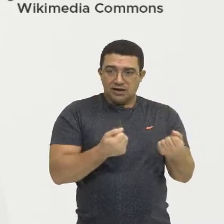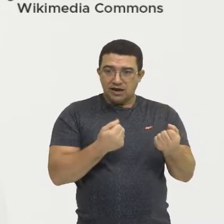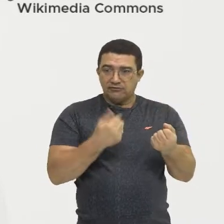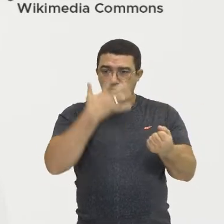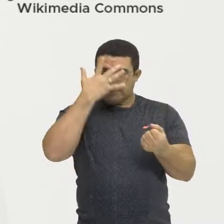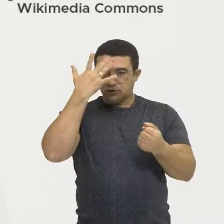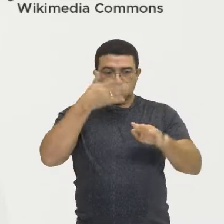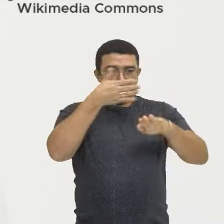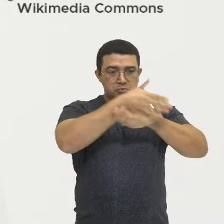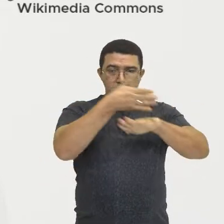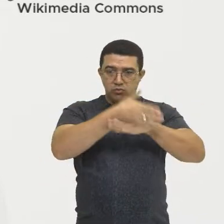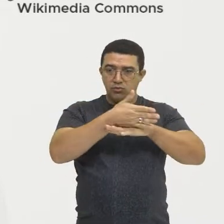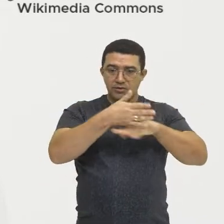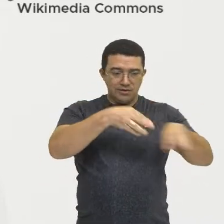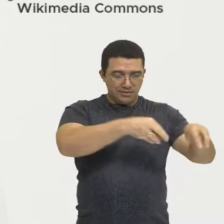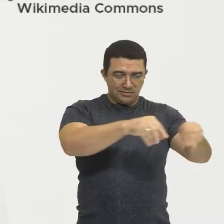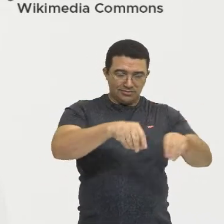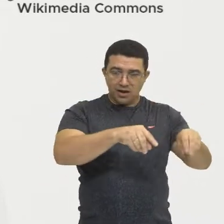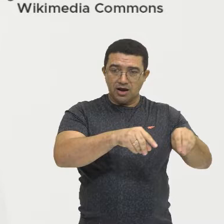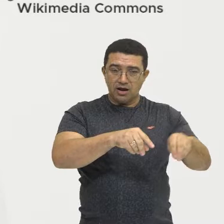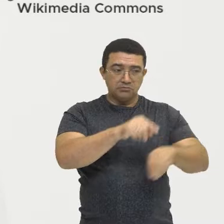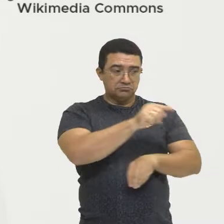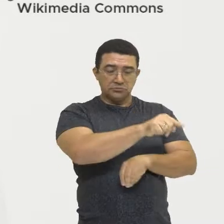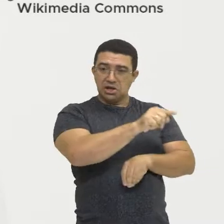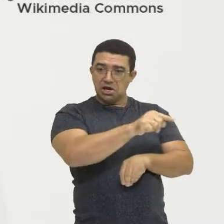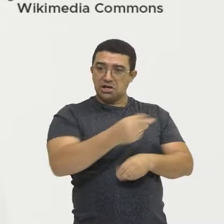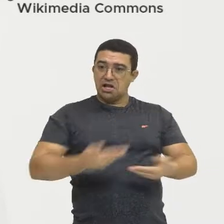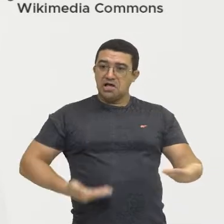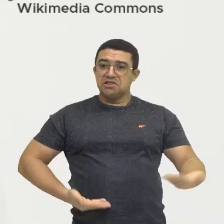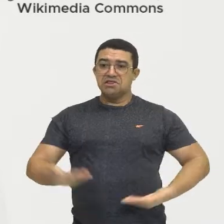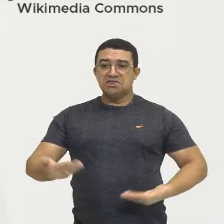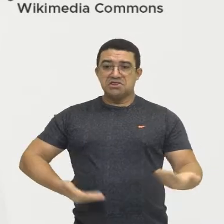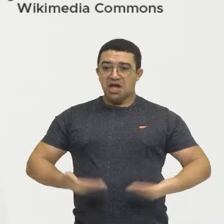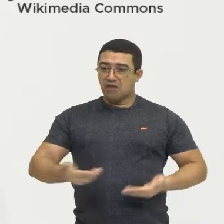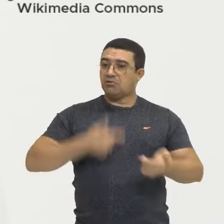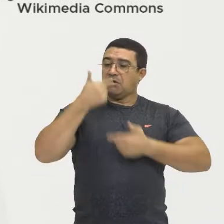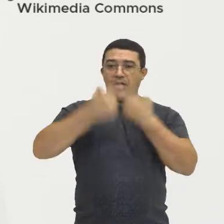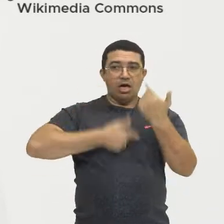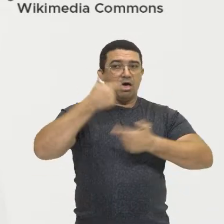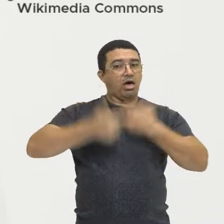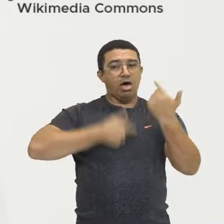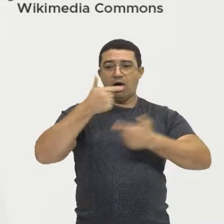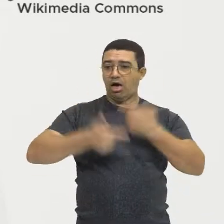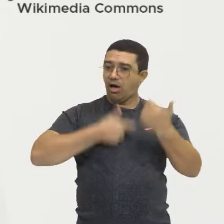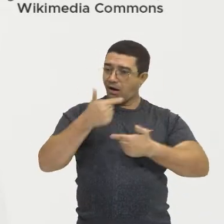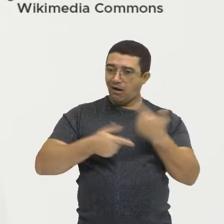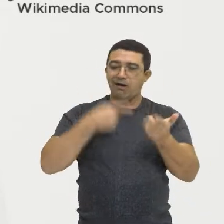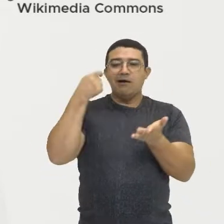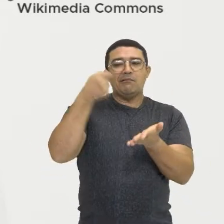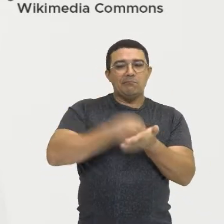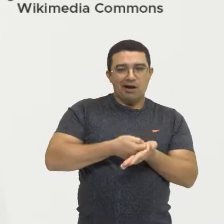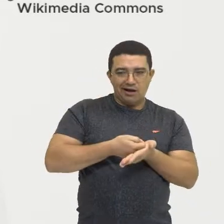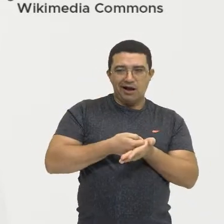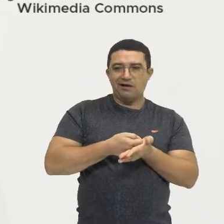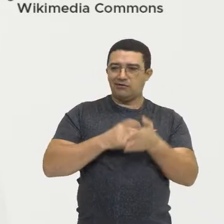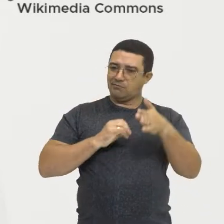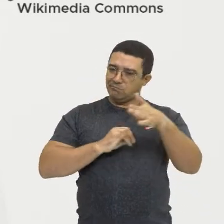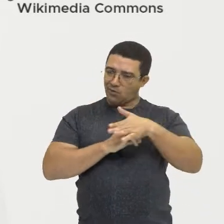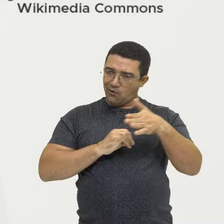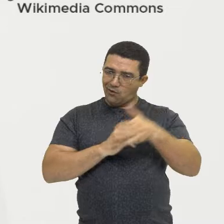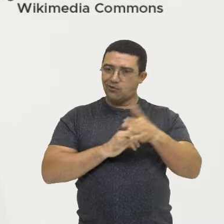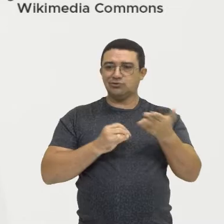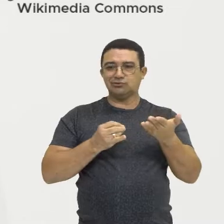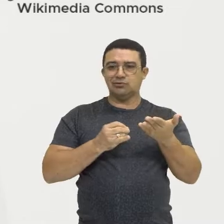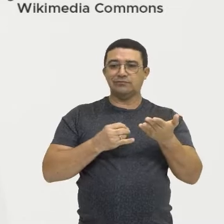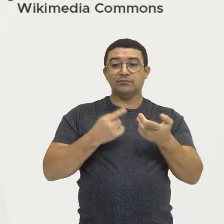E eles se tornaram servos, né? Não eram escravos, mas eram servos. Eles trabalhavam, eles tinham que pagar uma cota, né? Estavam